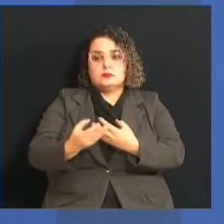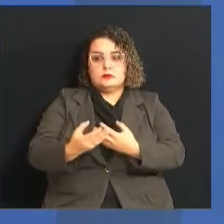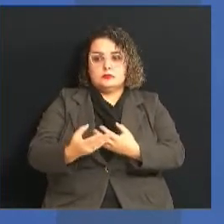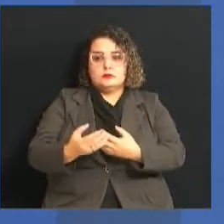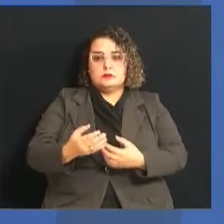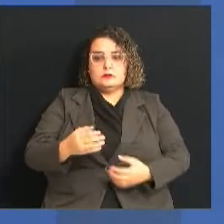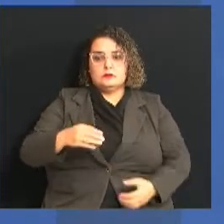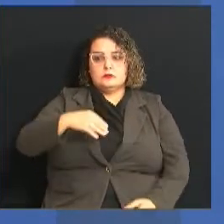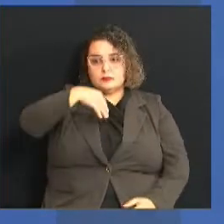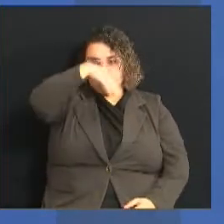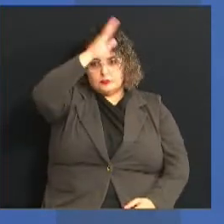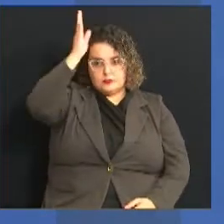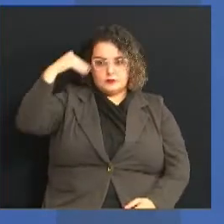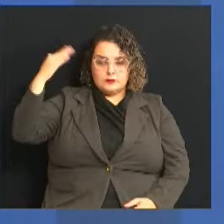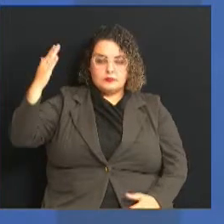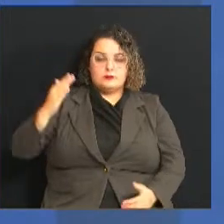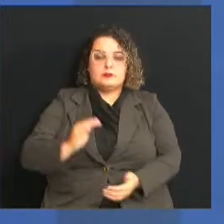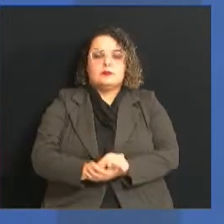Mariana Meira.